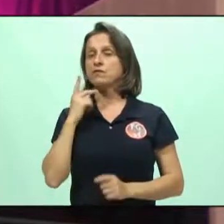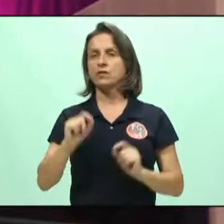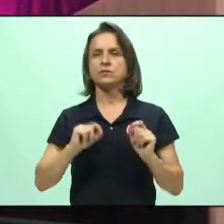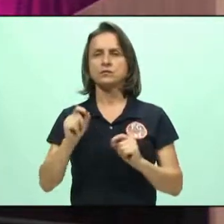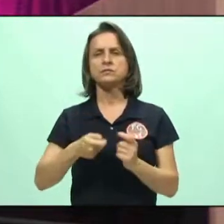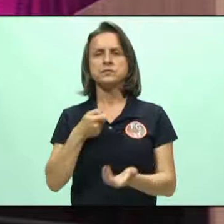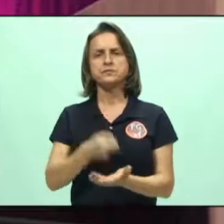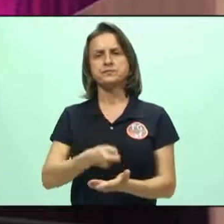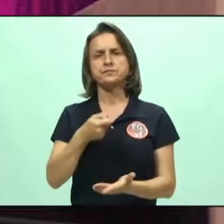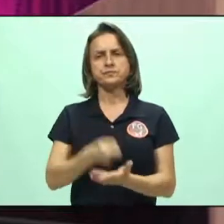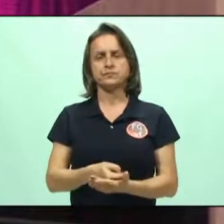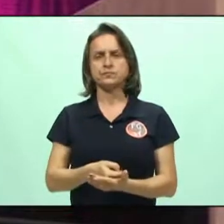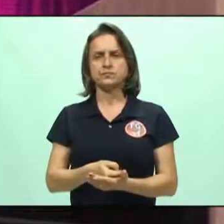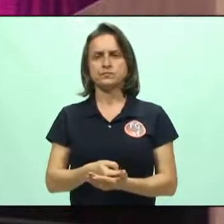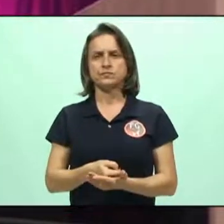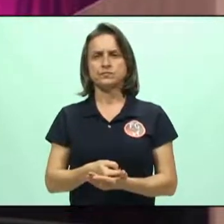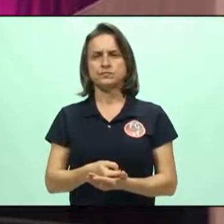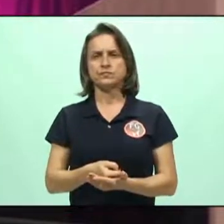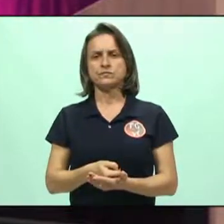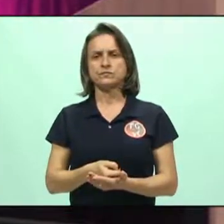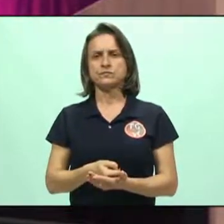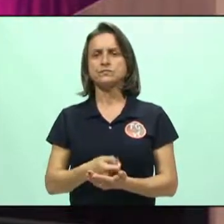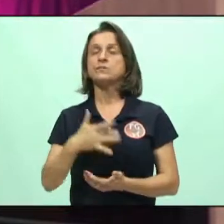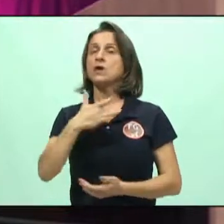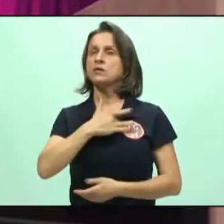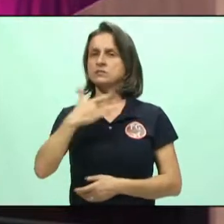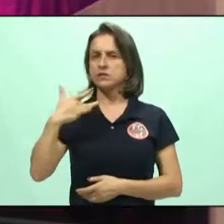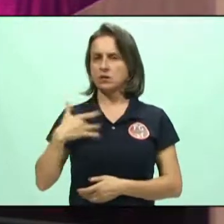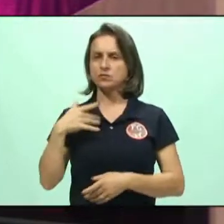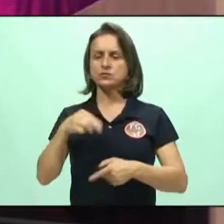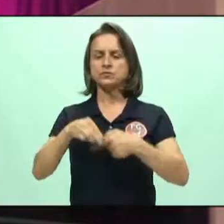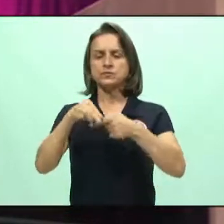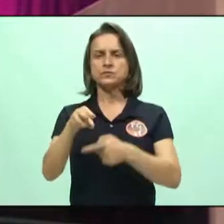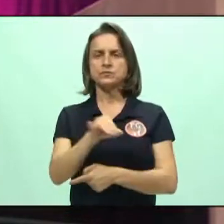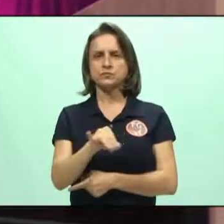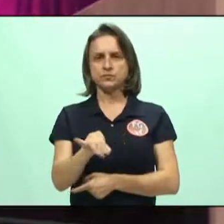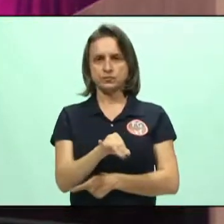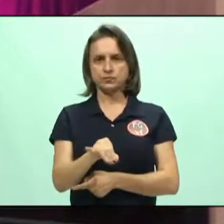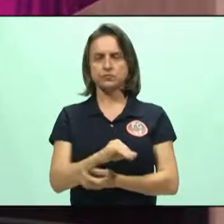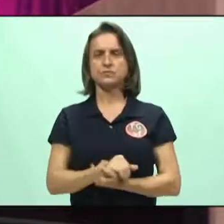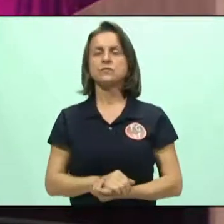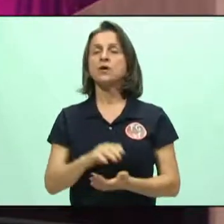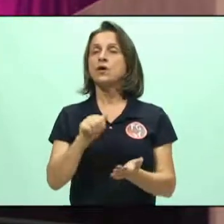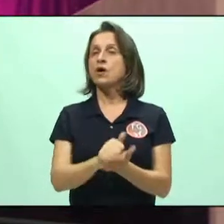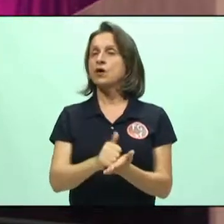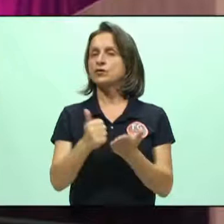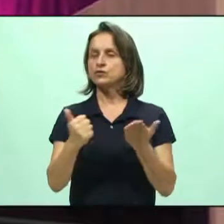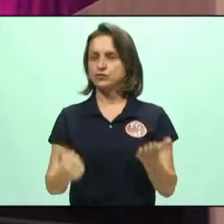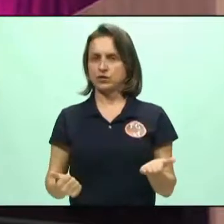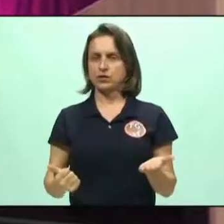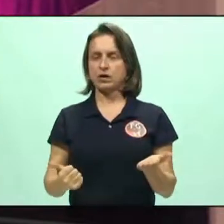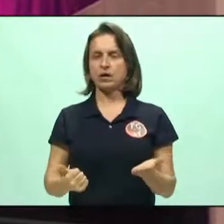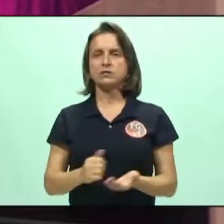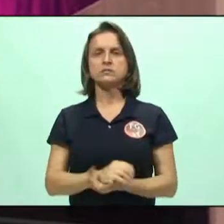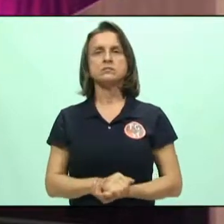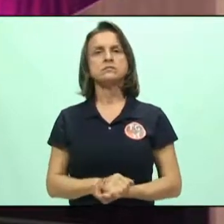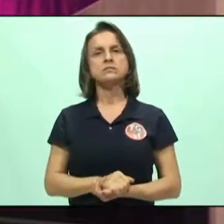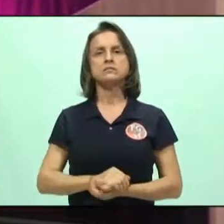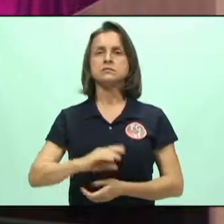obrigatoriedade da rede de saúde no município de Itajaí agendar em caráter de preferência